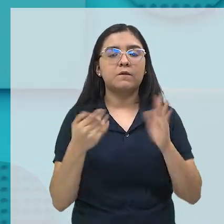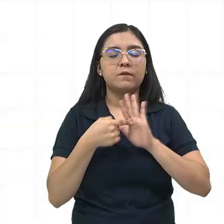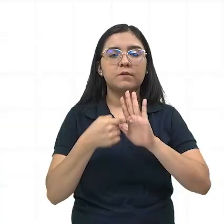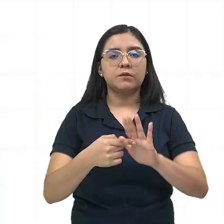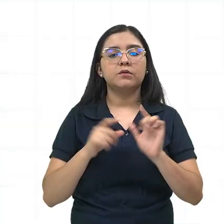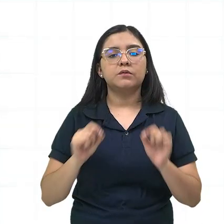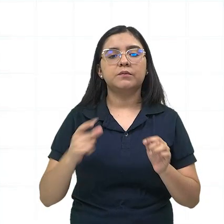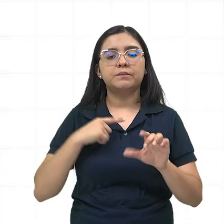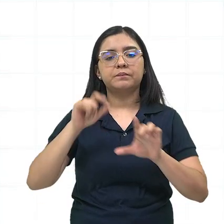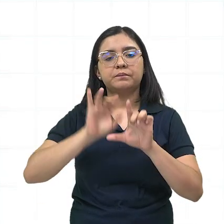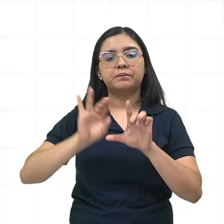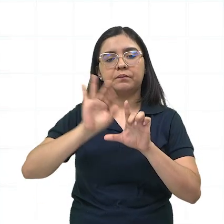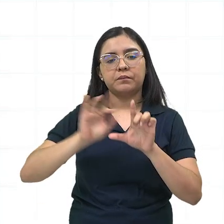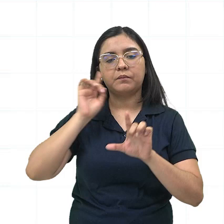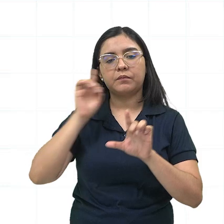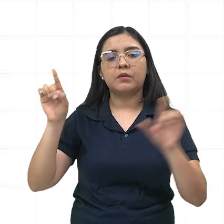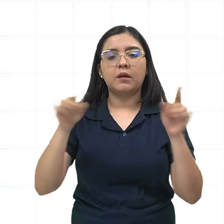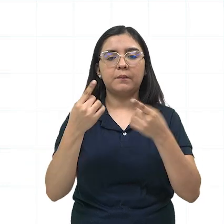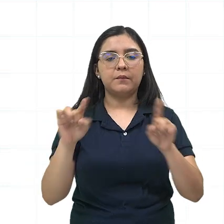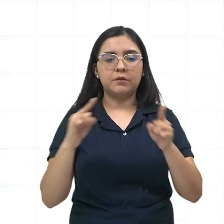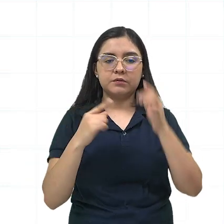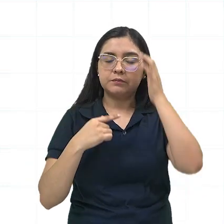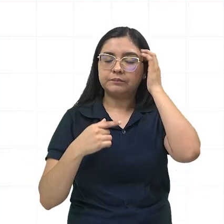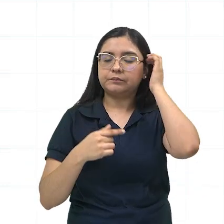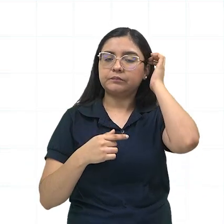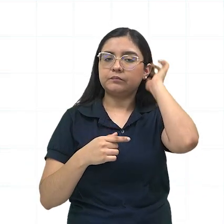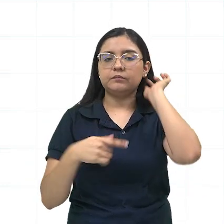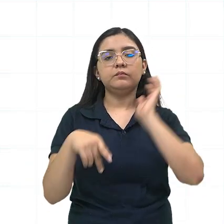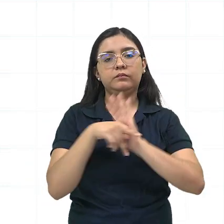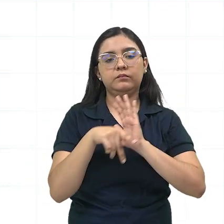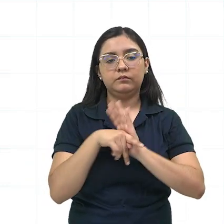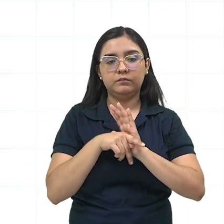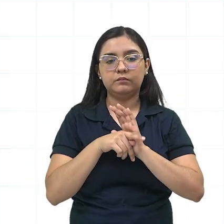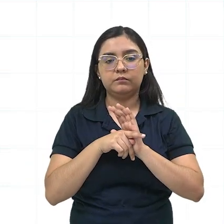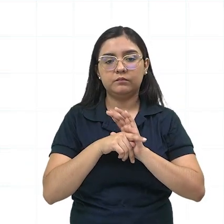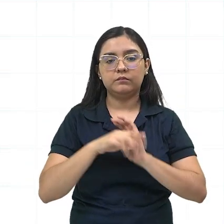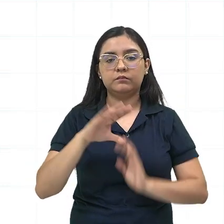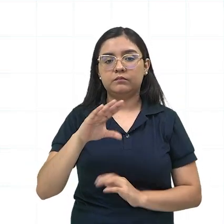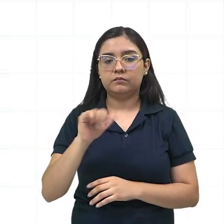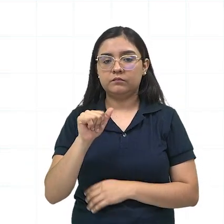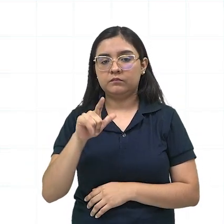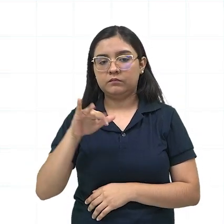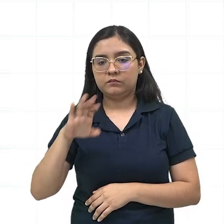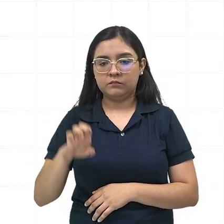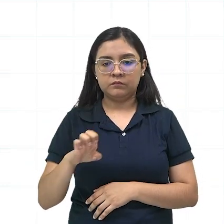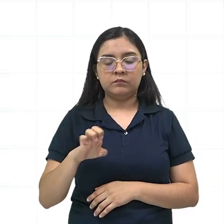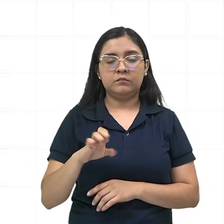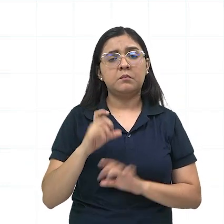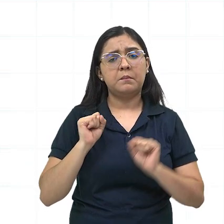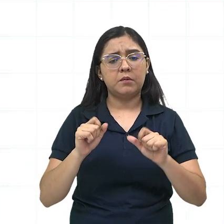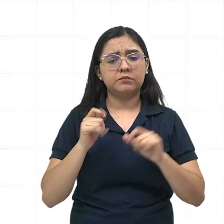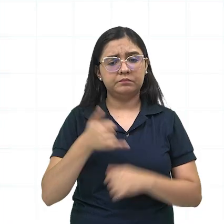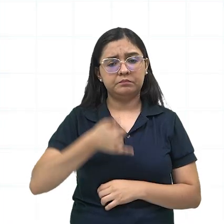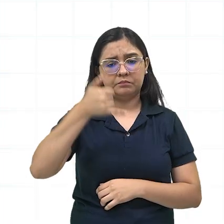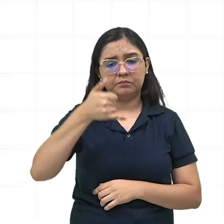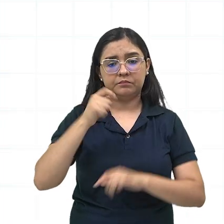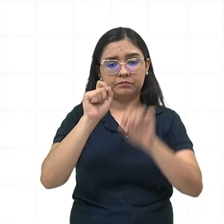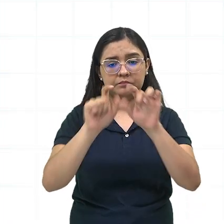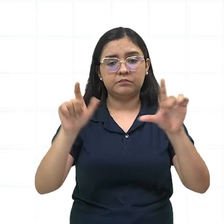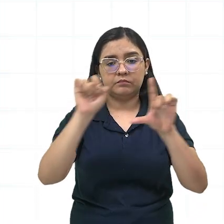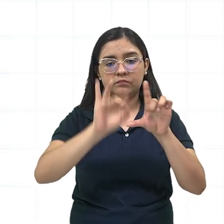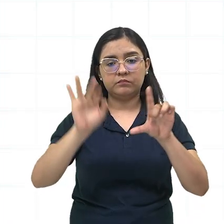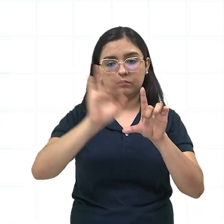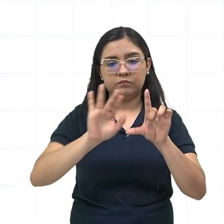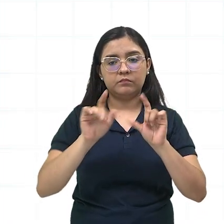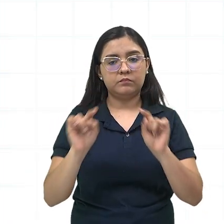mostrar agora um QR Code da música do Chico Buarque, a música Cálice. Façam, né, leiam aí, façam a leitura desse